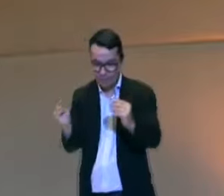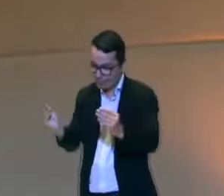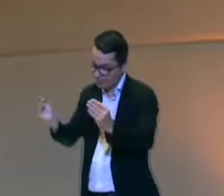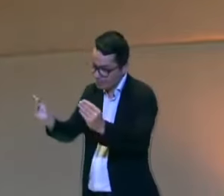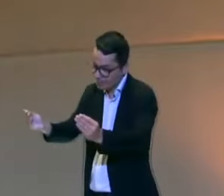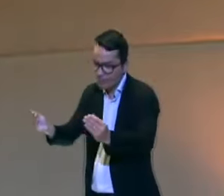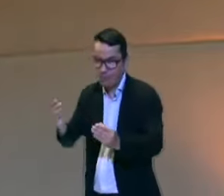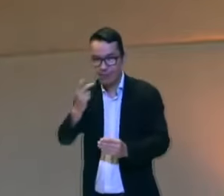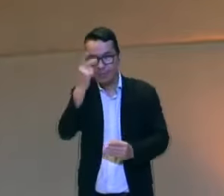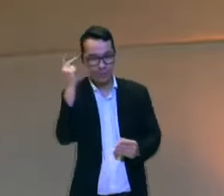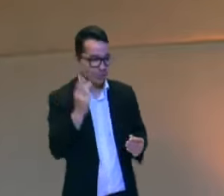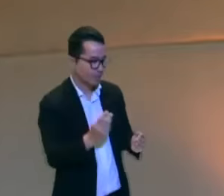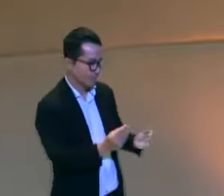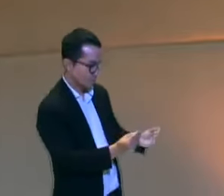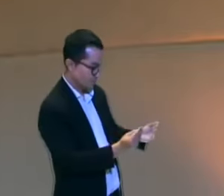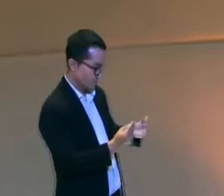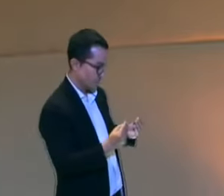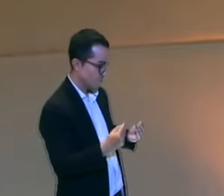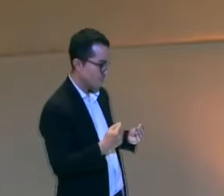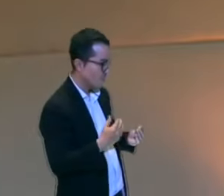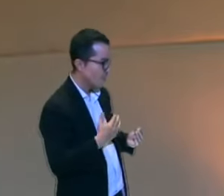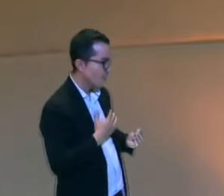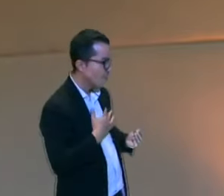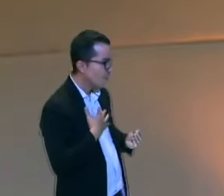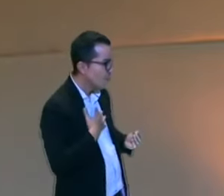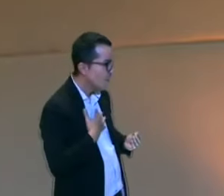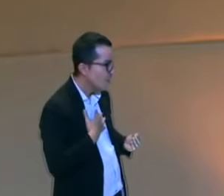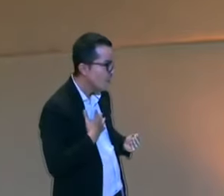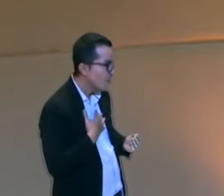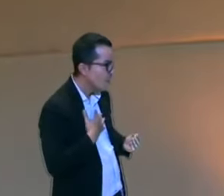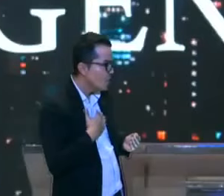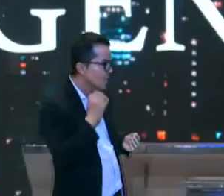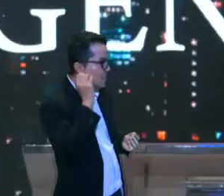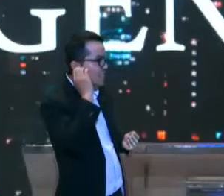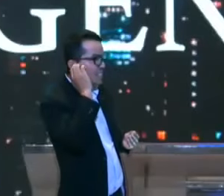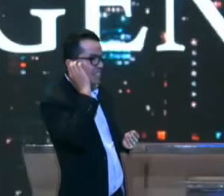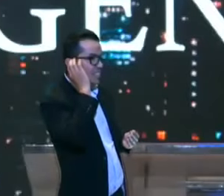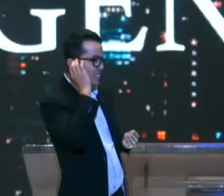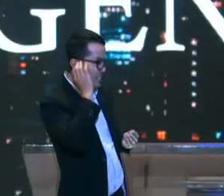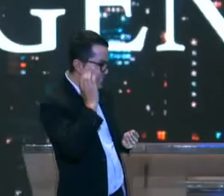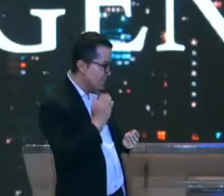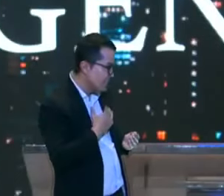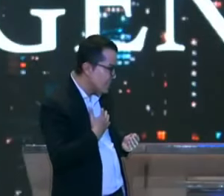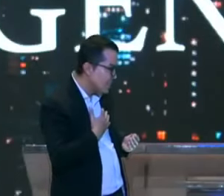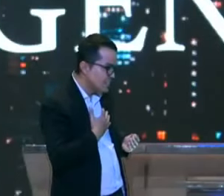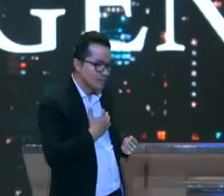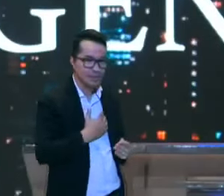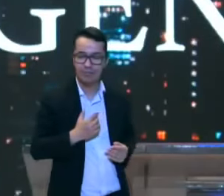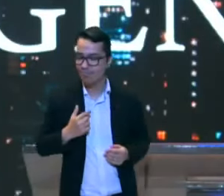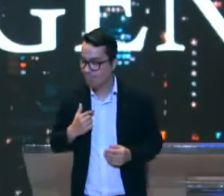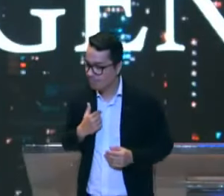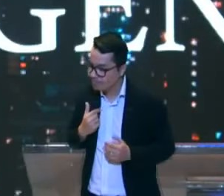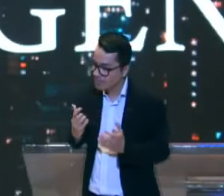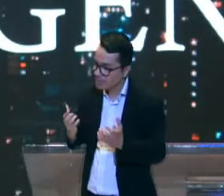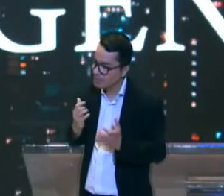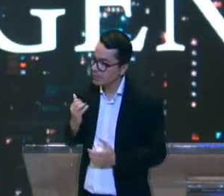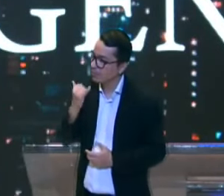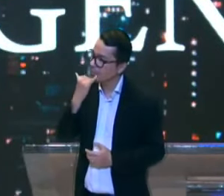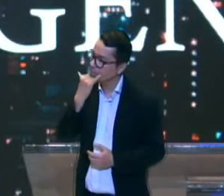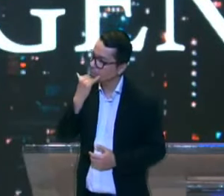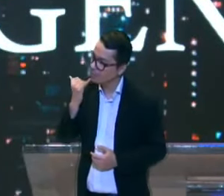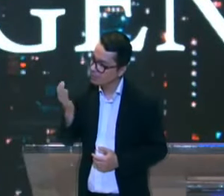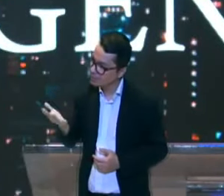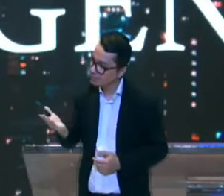E aí ele pede perdão. Eu quero pedir perdão porque eu pensei mal de você. Eu te critiquei. Eu mirei